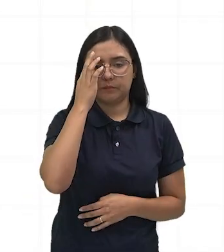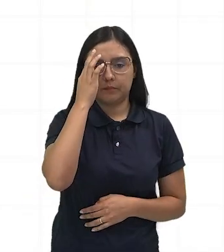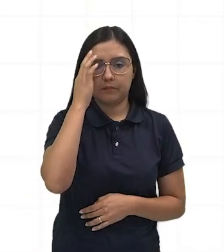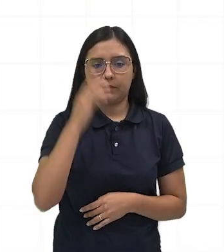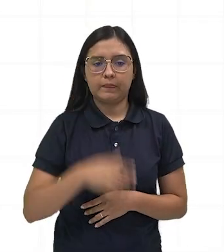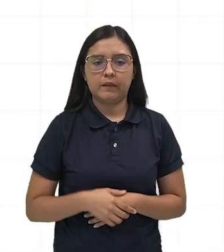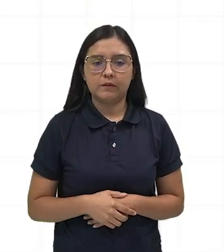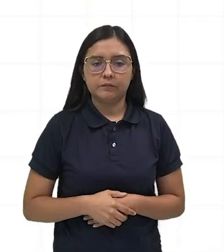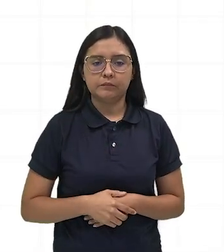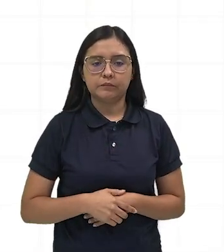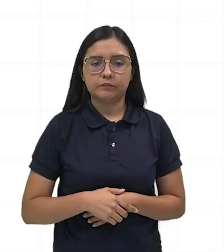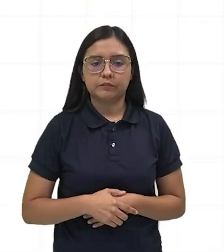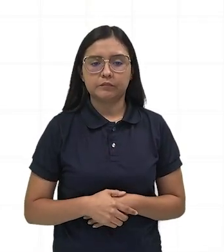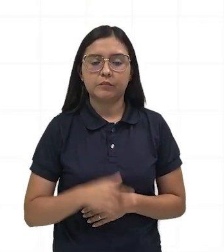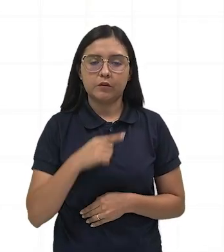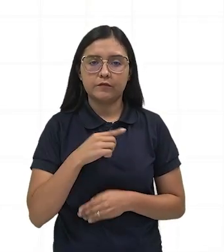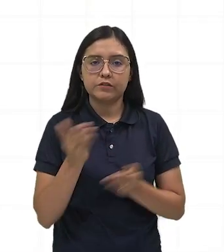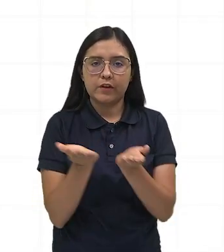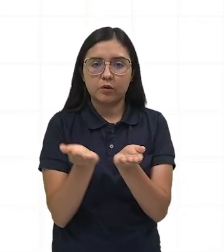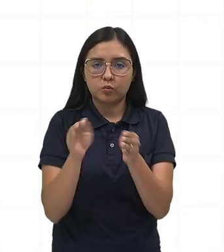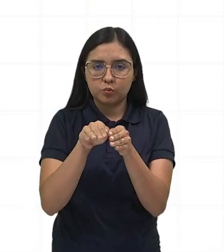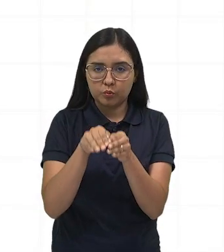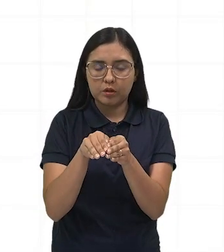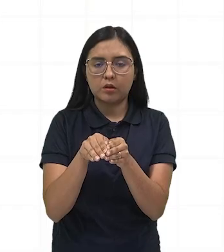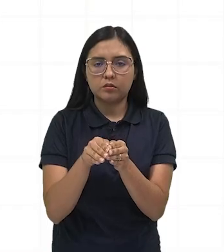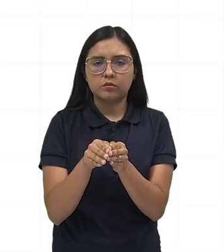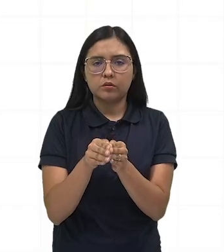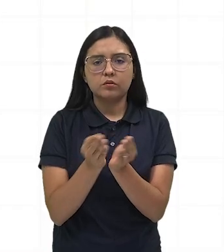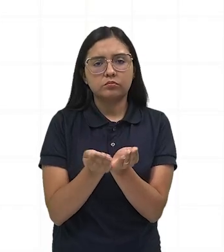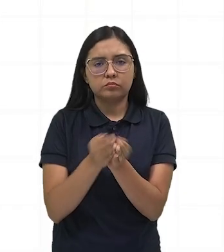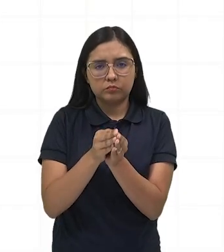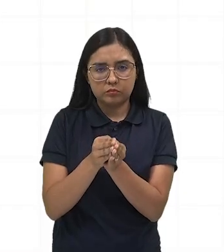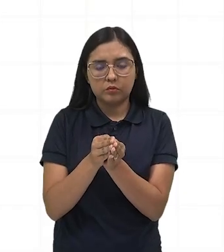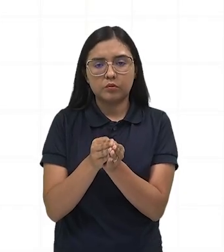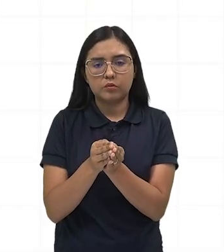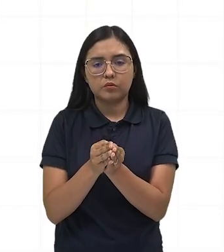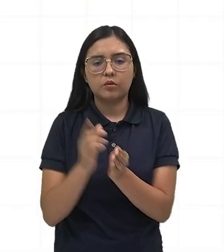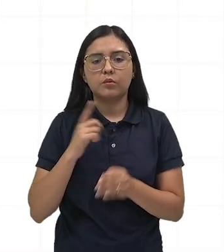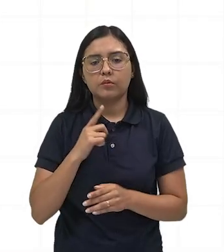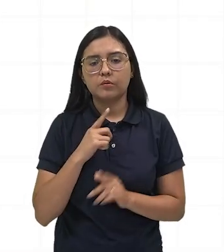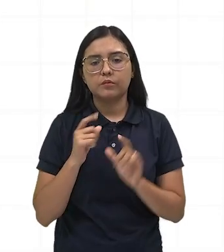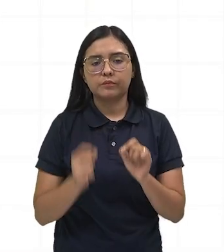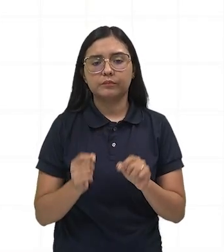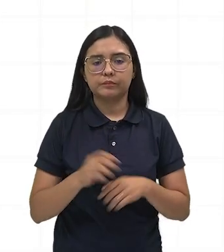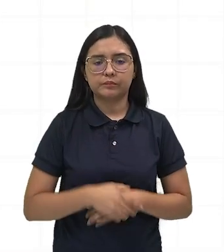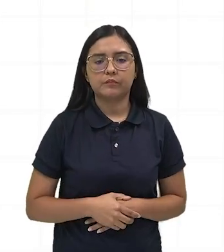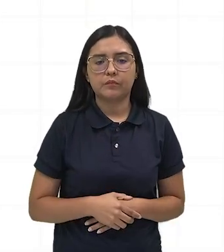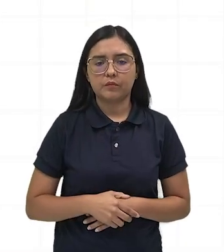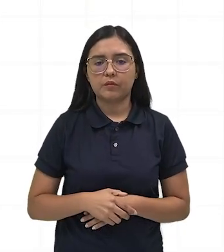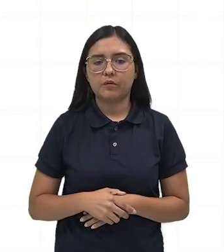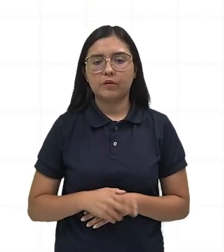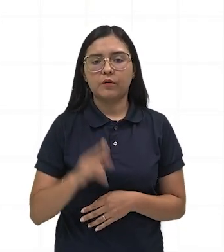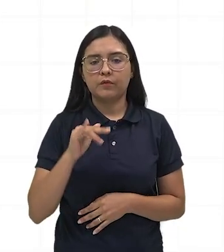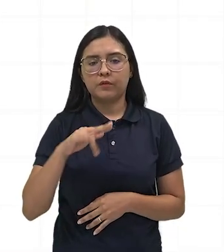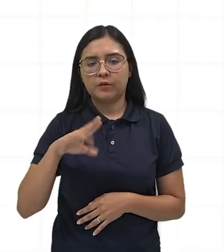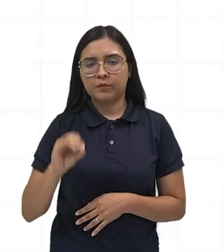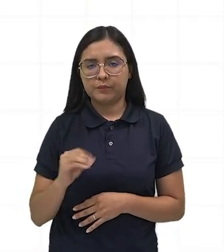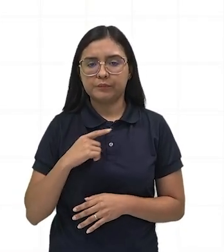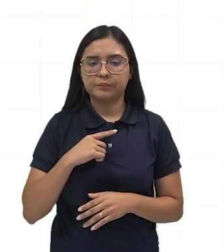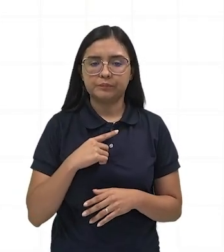um lado ao outro, você vai estar exatamente fazendo o vinco no